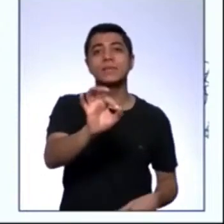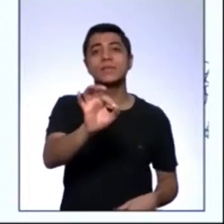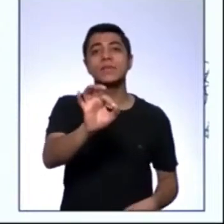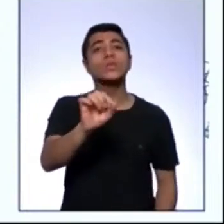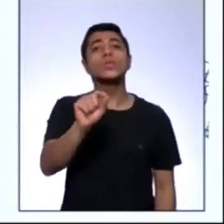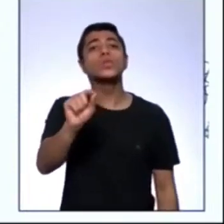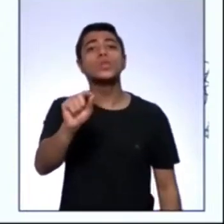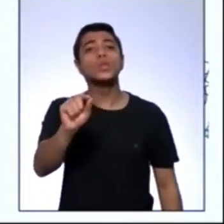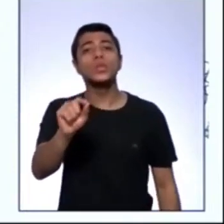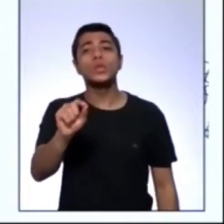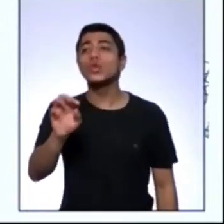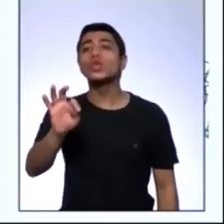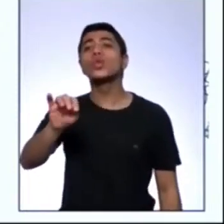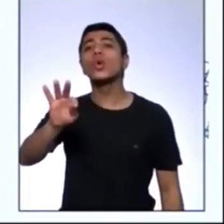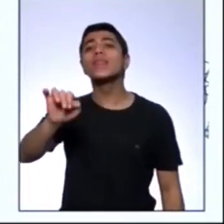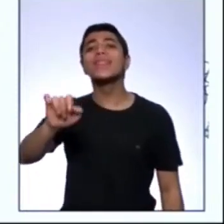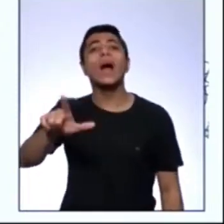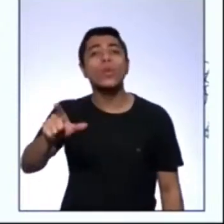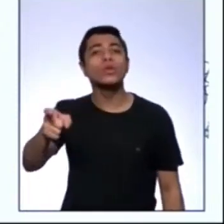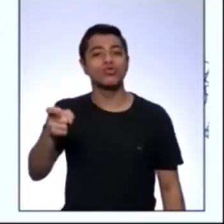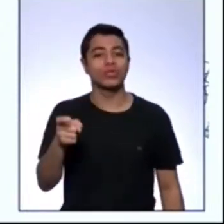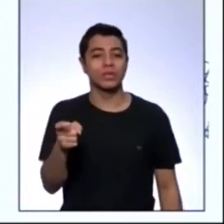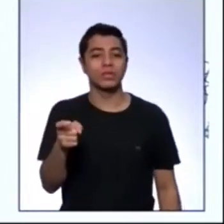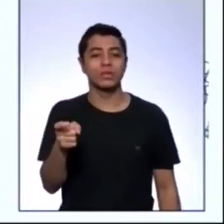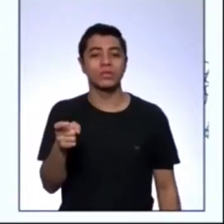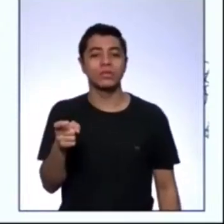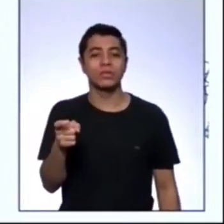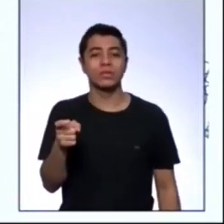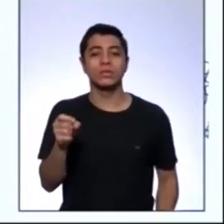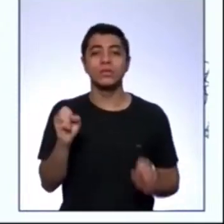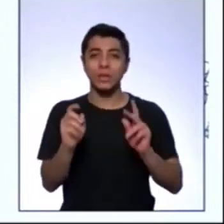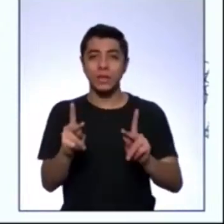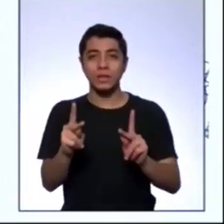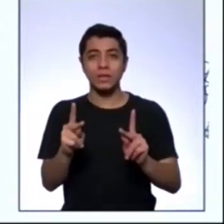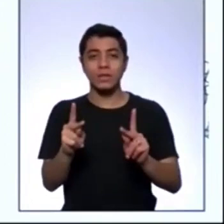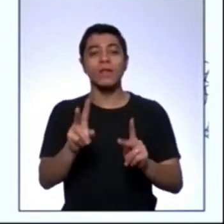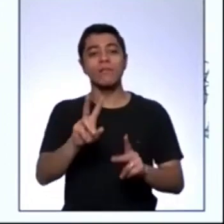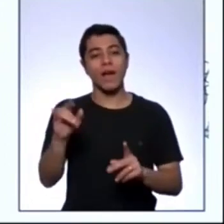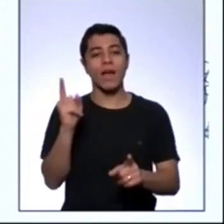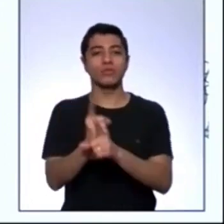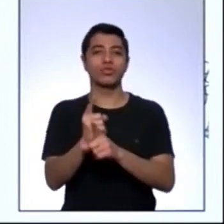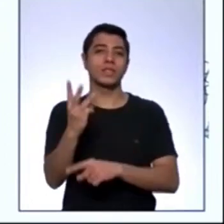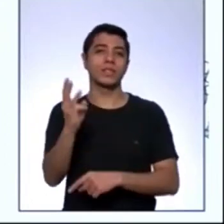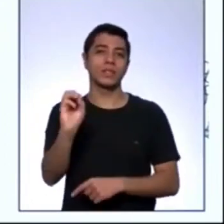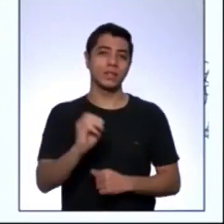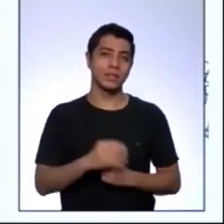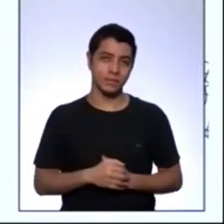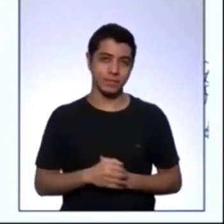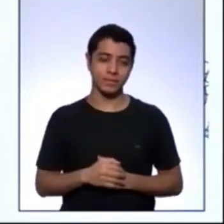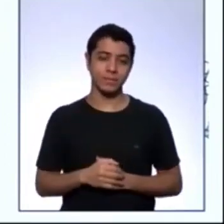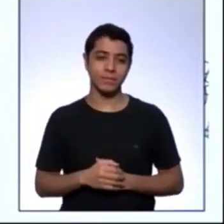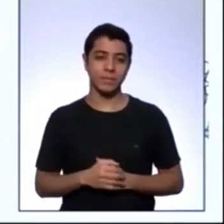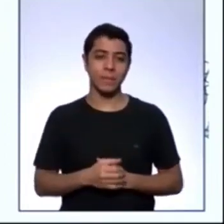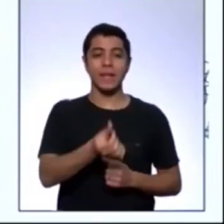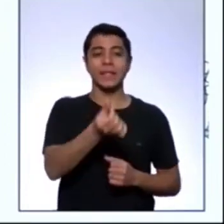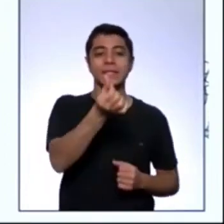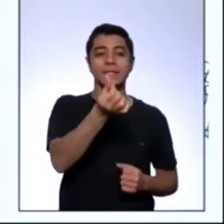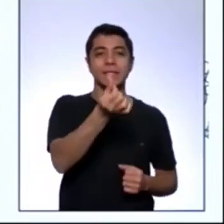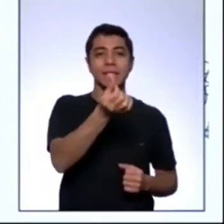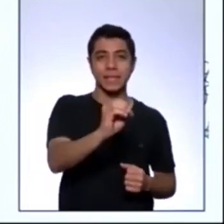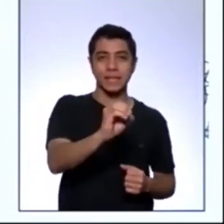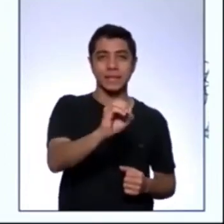total de alunos é igual à quantidade ver homens pelo pai há 30 e aí a pontinha já sai